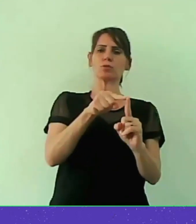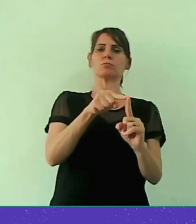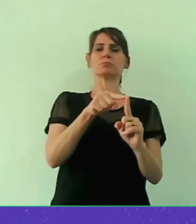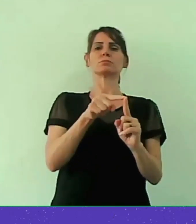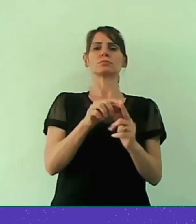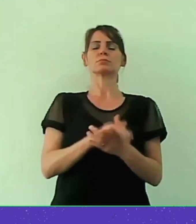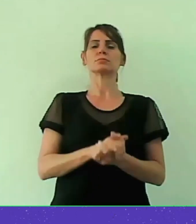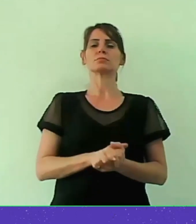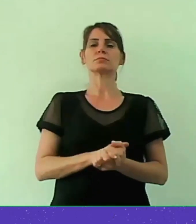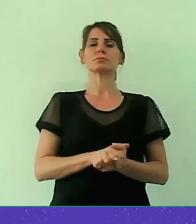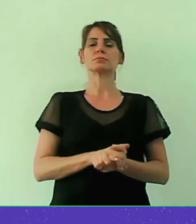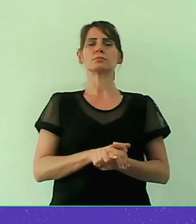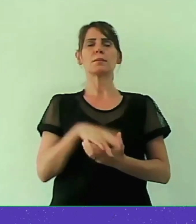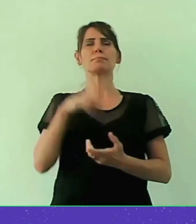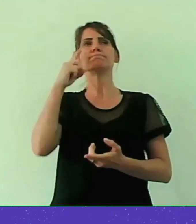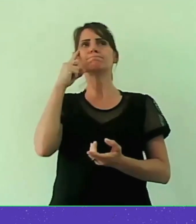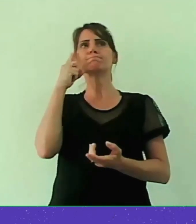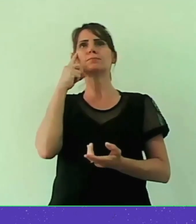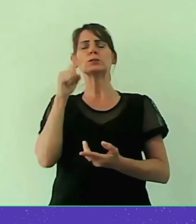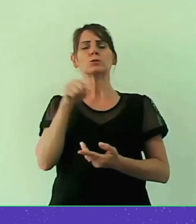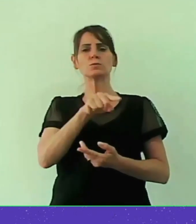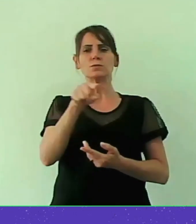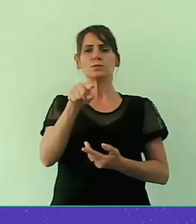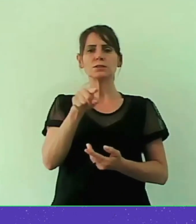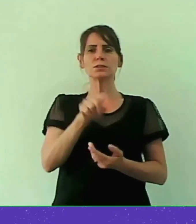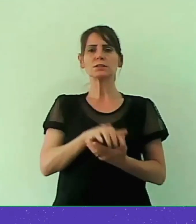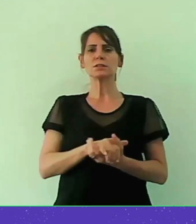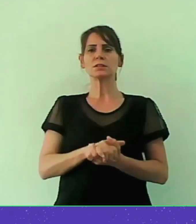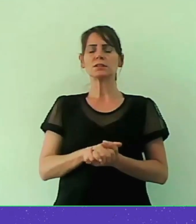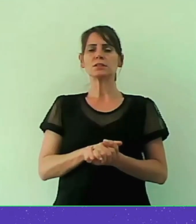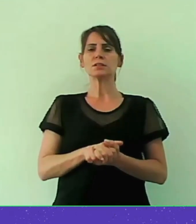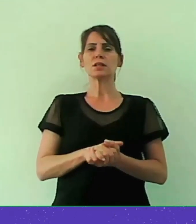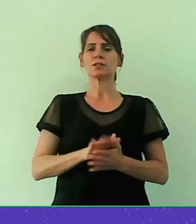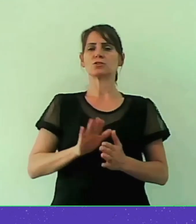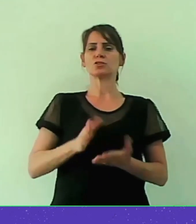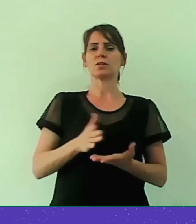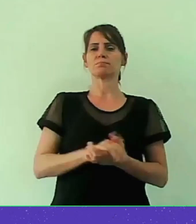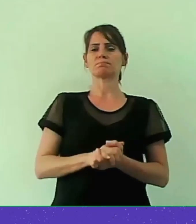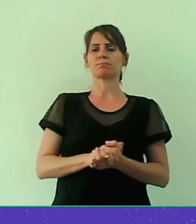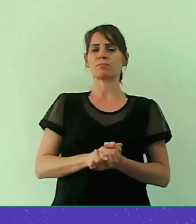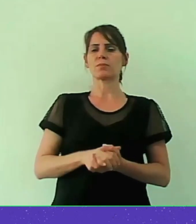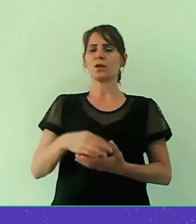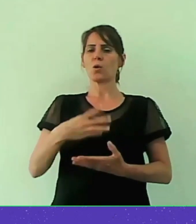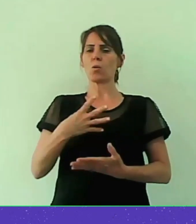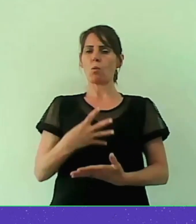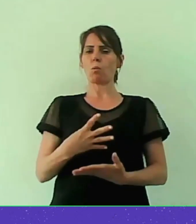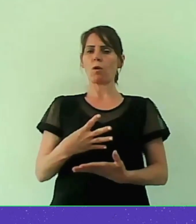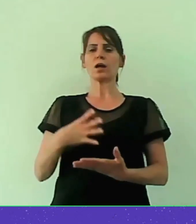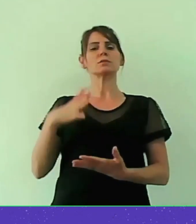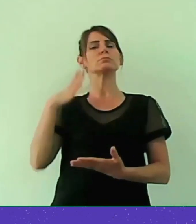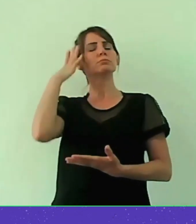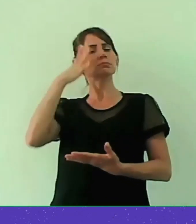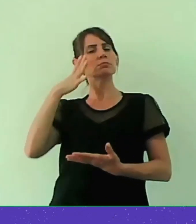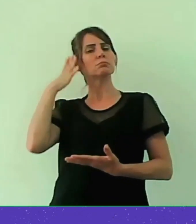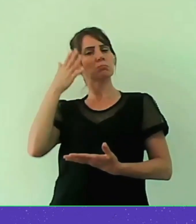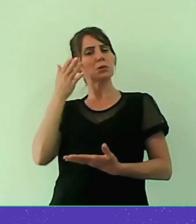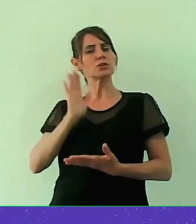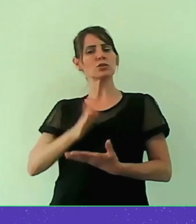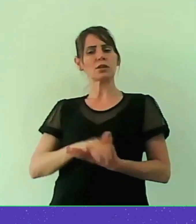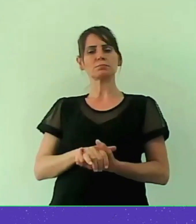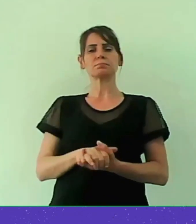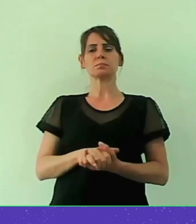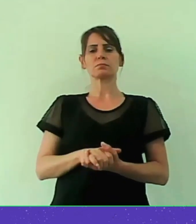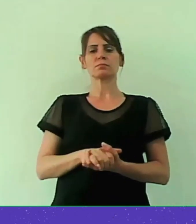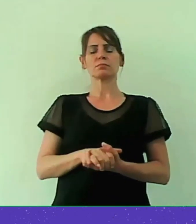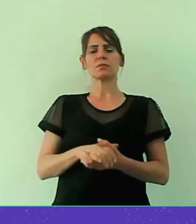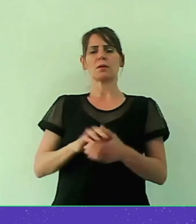Supondo que vocês já passaram por 4 mensagens e passaram por tantos